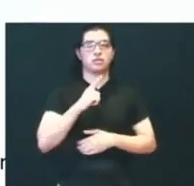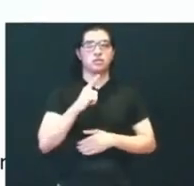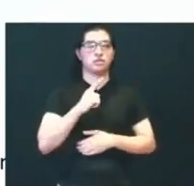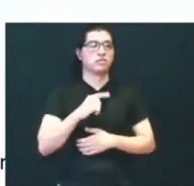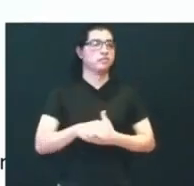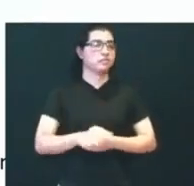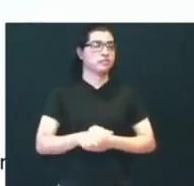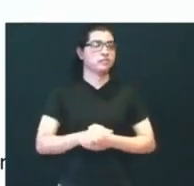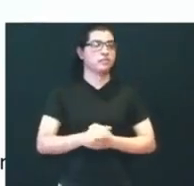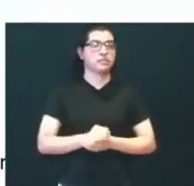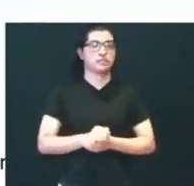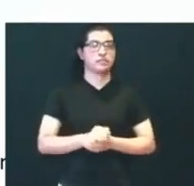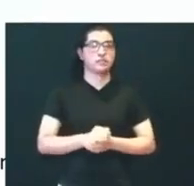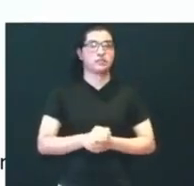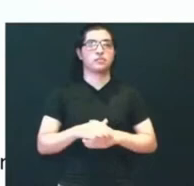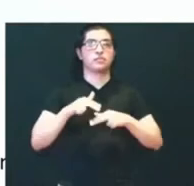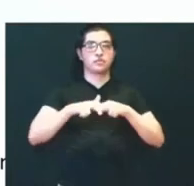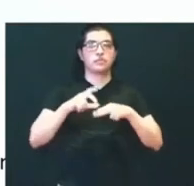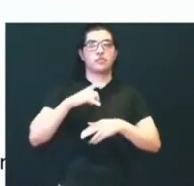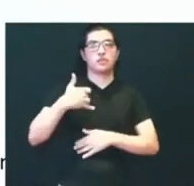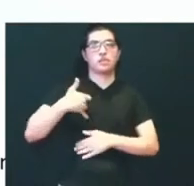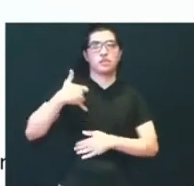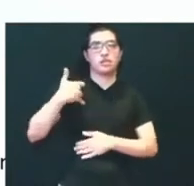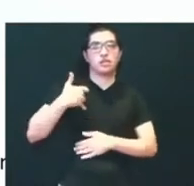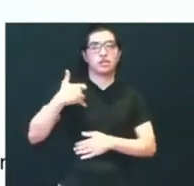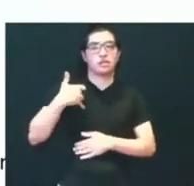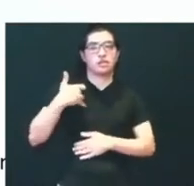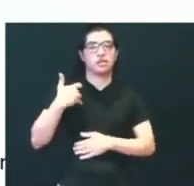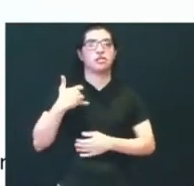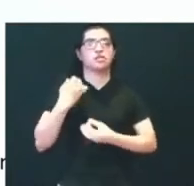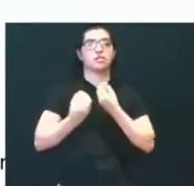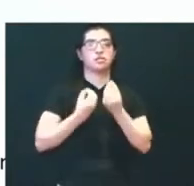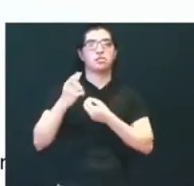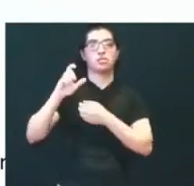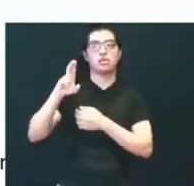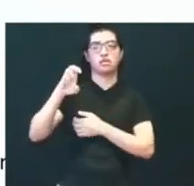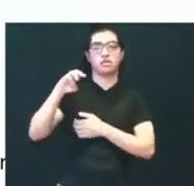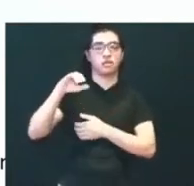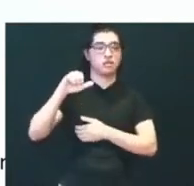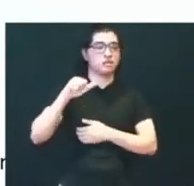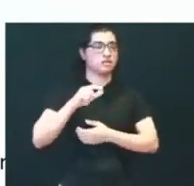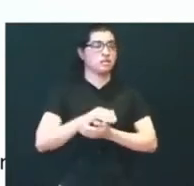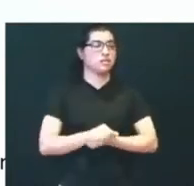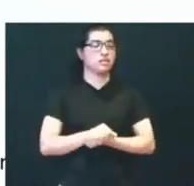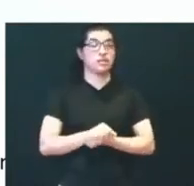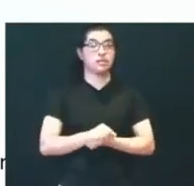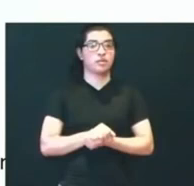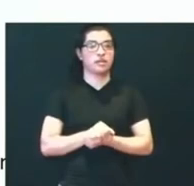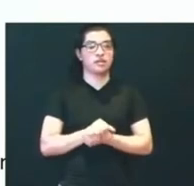anos. Então, a idade média da leucemia, onde a gente faz o diagnóstico, é em torno dos